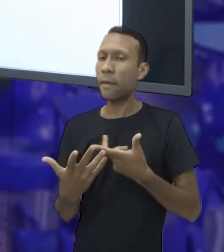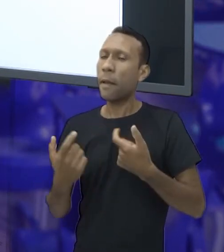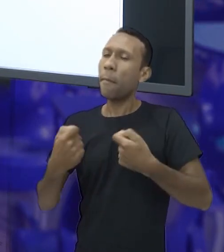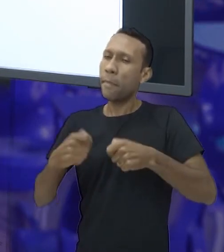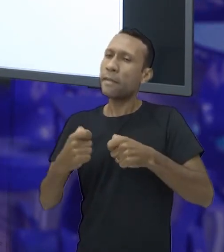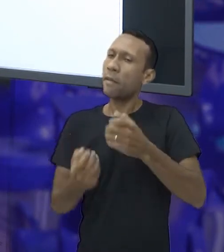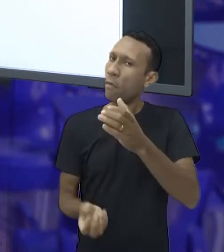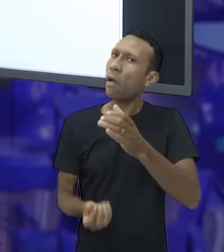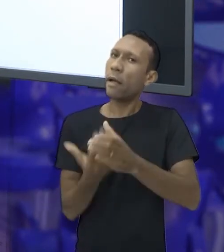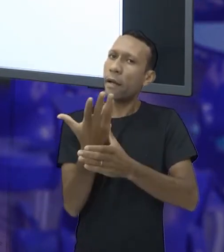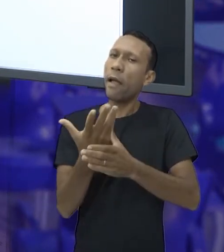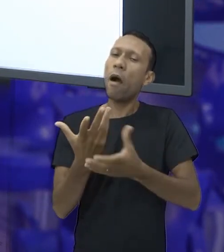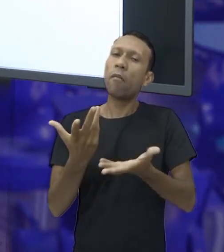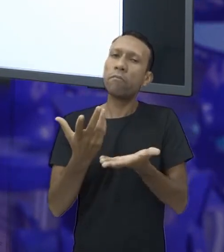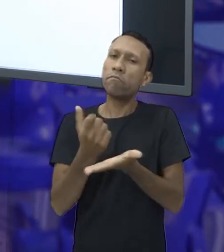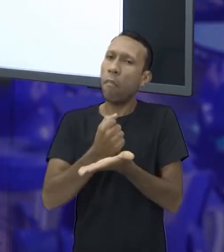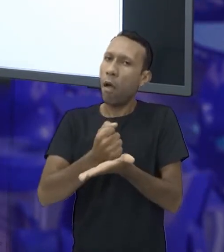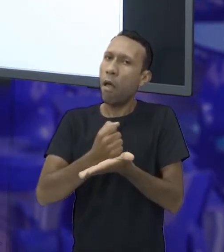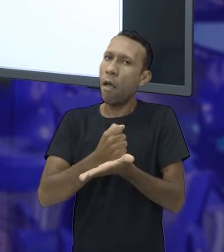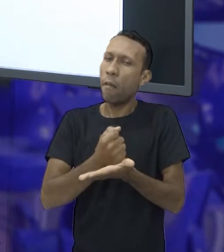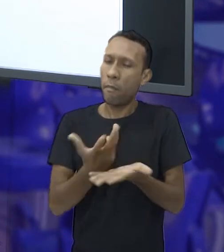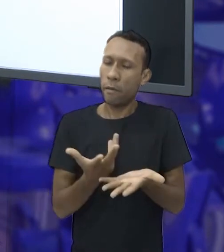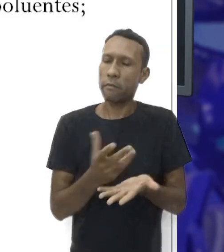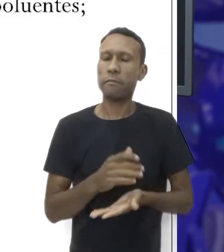da Covid-19 na qual estamos inseridos.